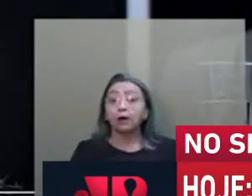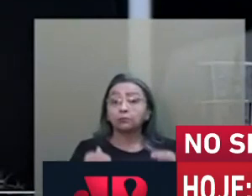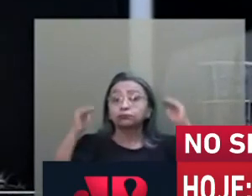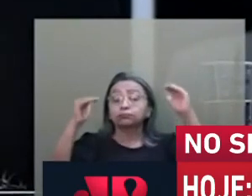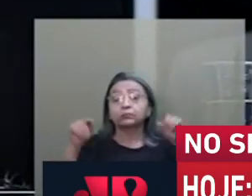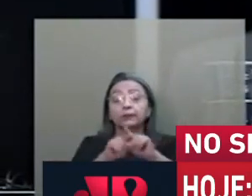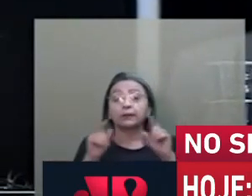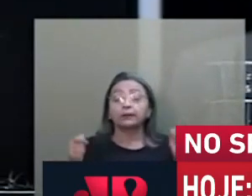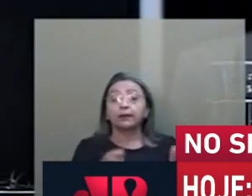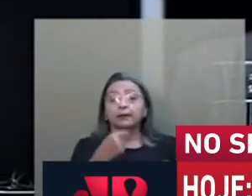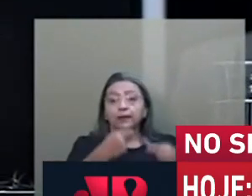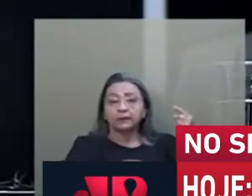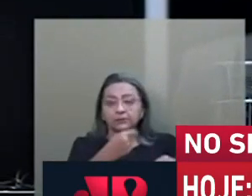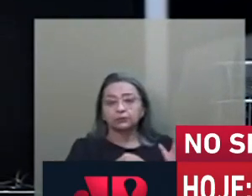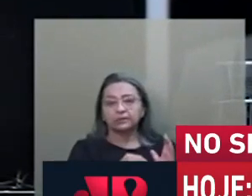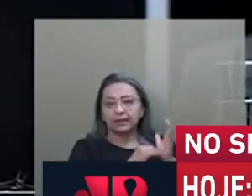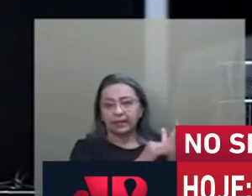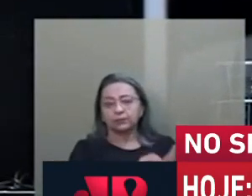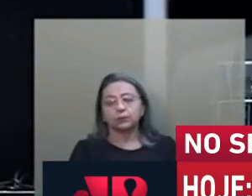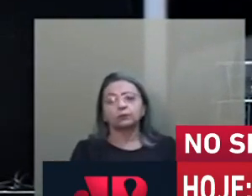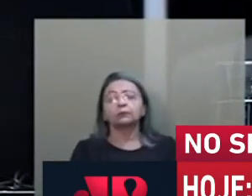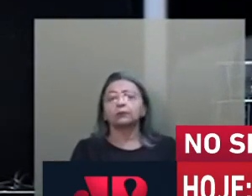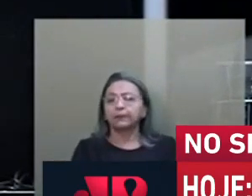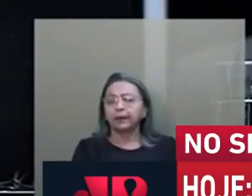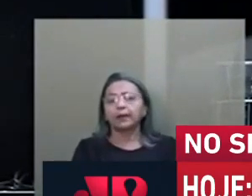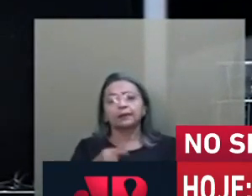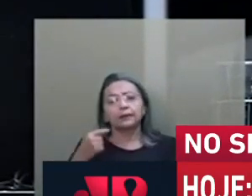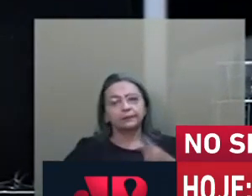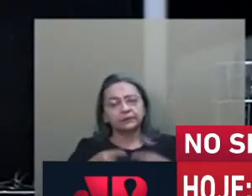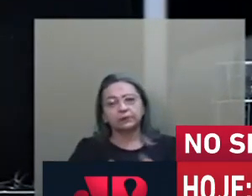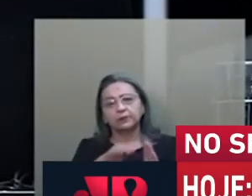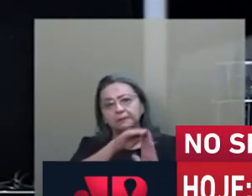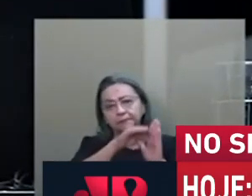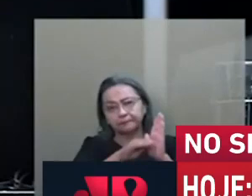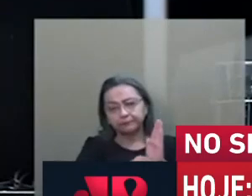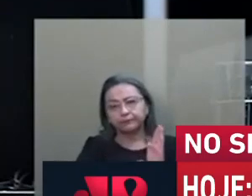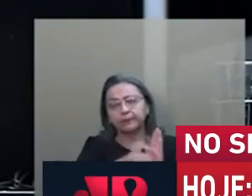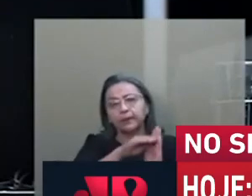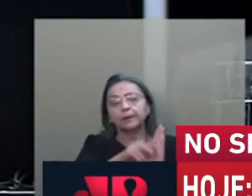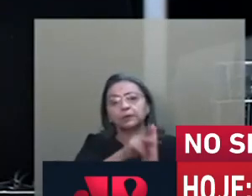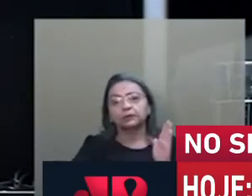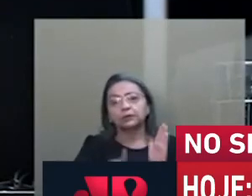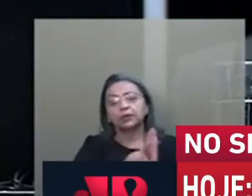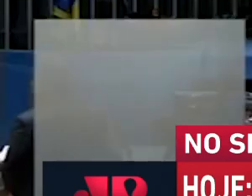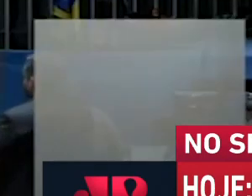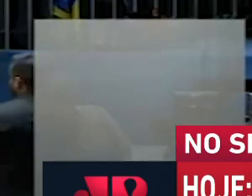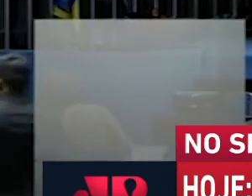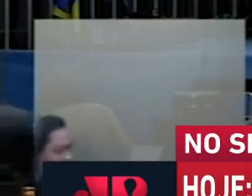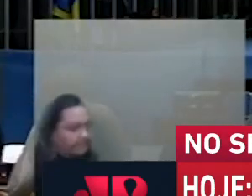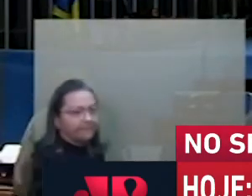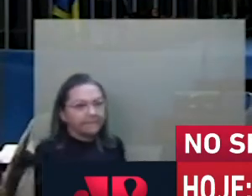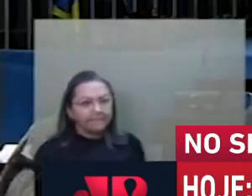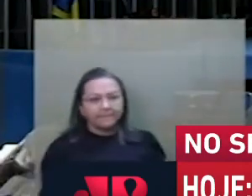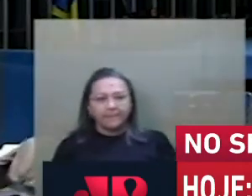senadores estão presencialmente aqui no Senado para tentar votar mais uma vez esse texto, alavancar esse assunto.